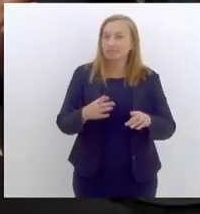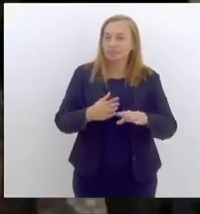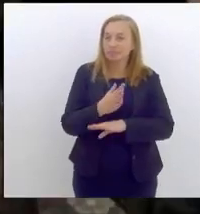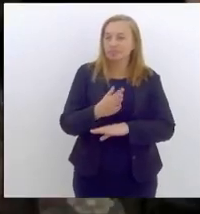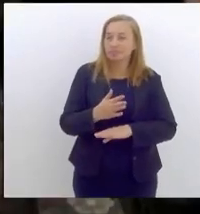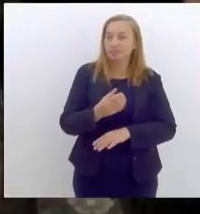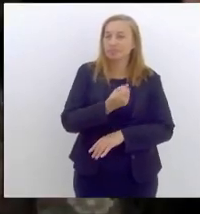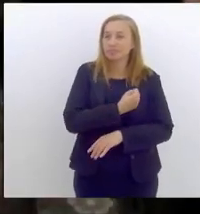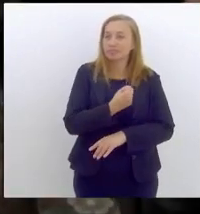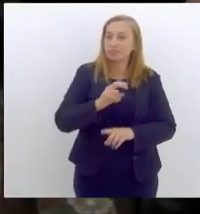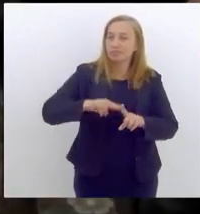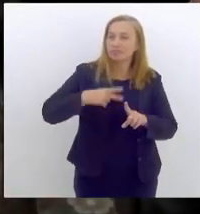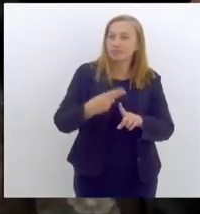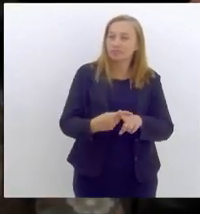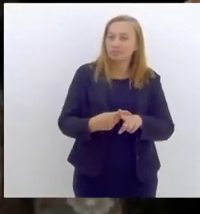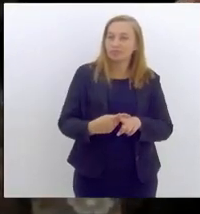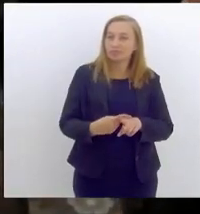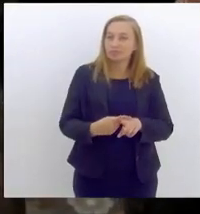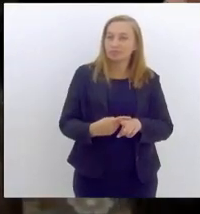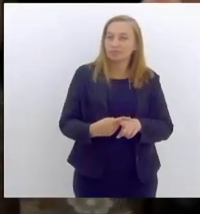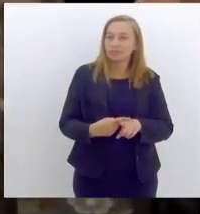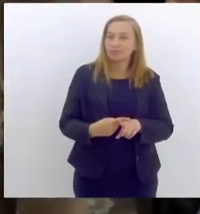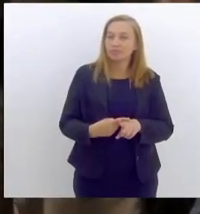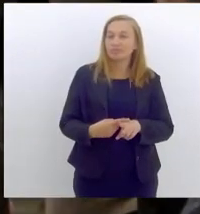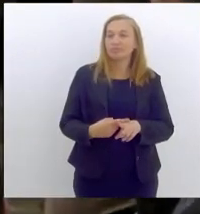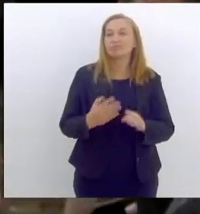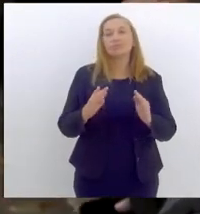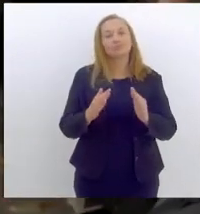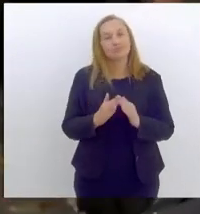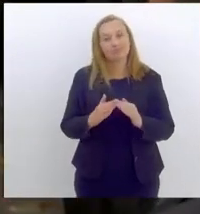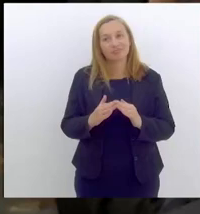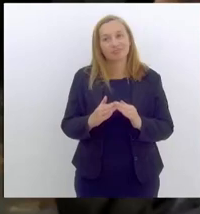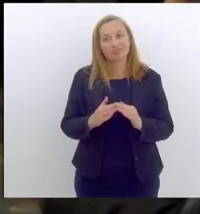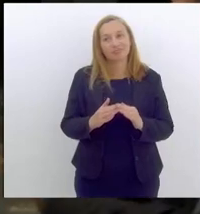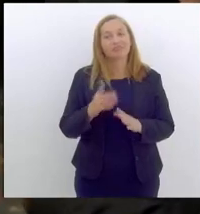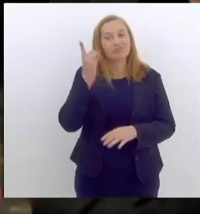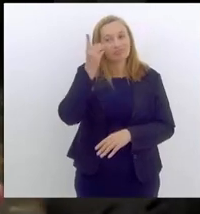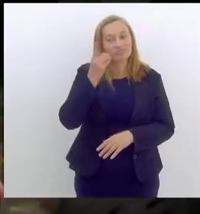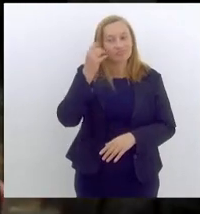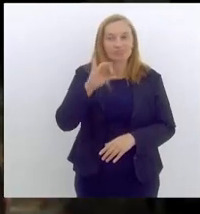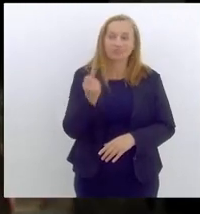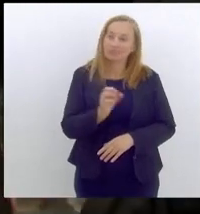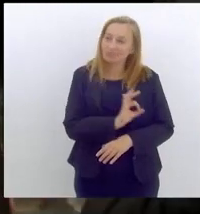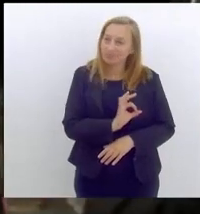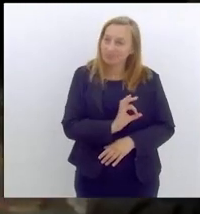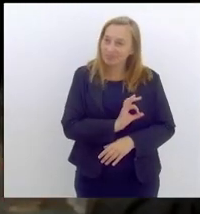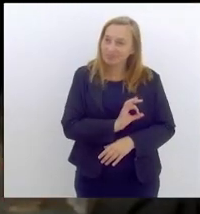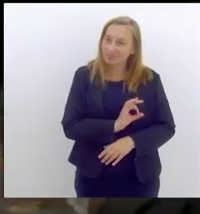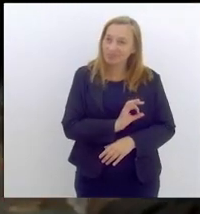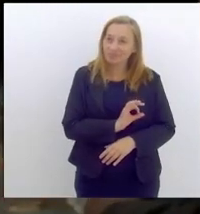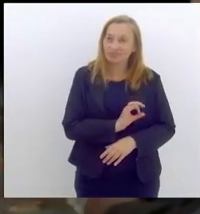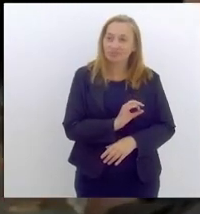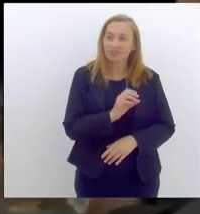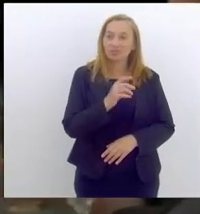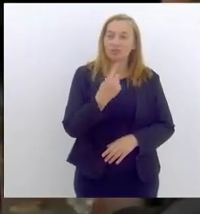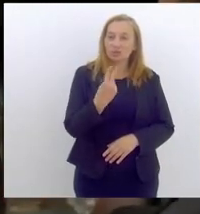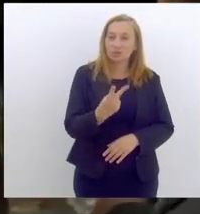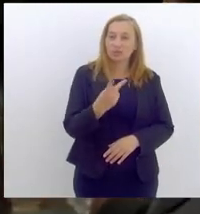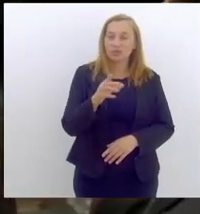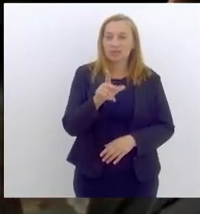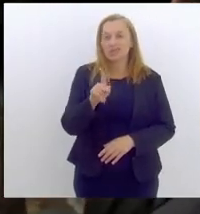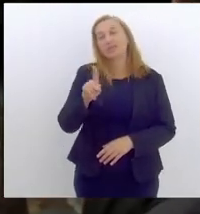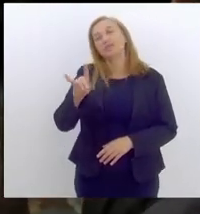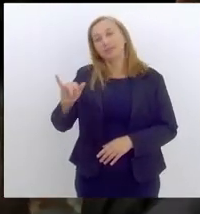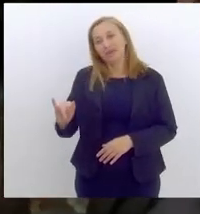número, dobramos a participação, o número de mulheres nessa casa. A deputada Marta Rocha fez 2 CPIs fundamentais